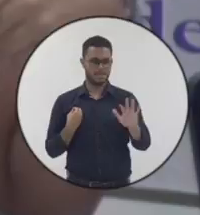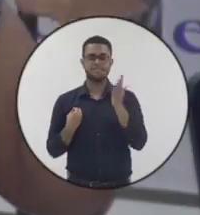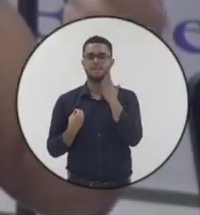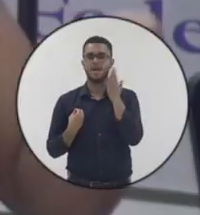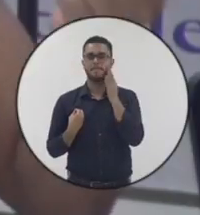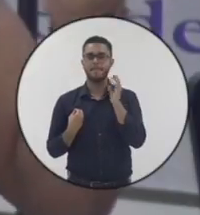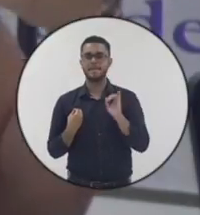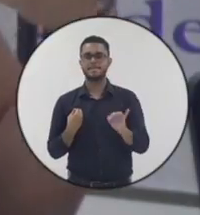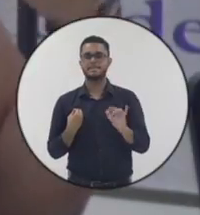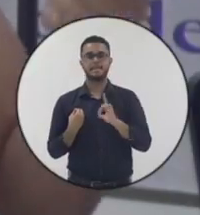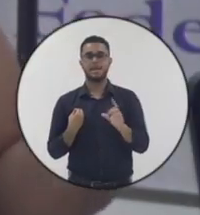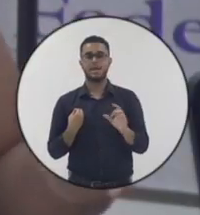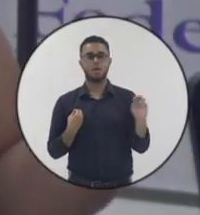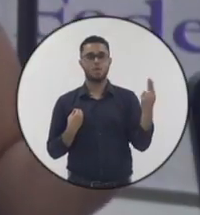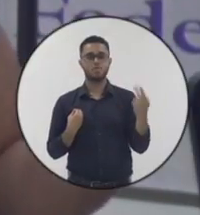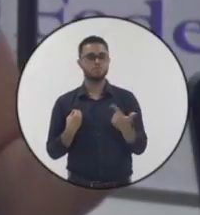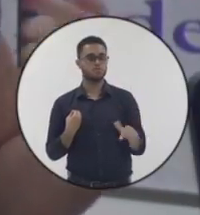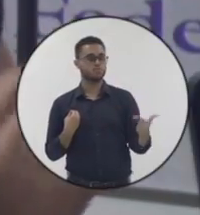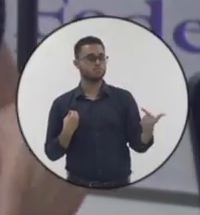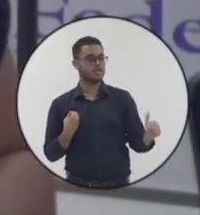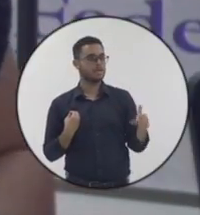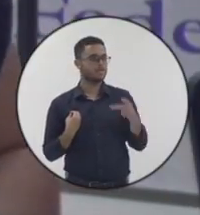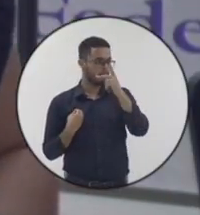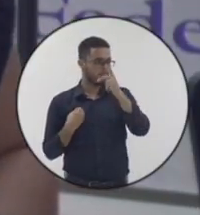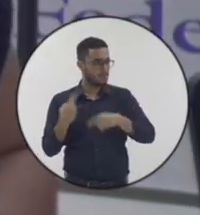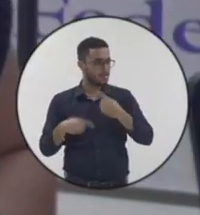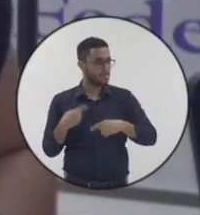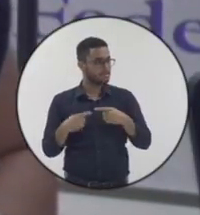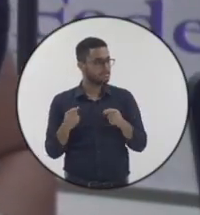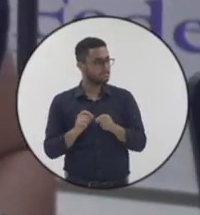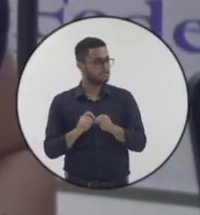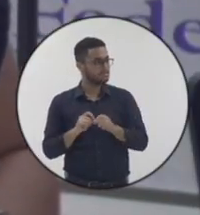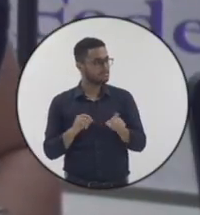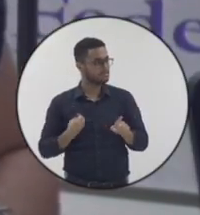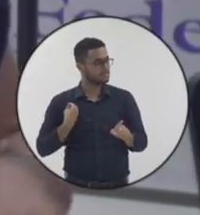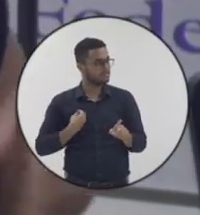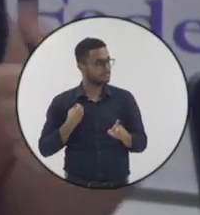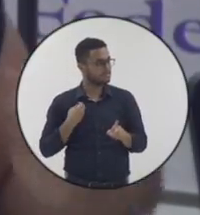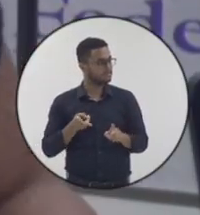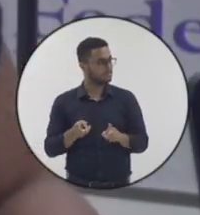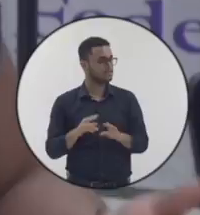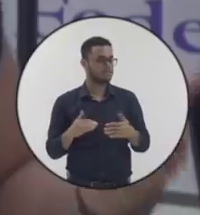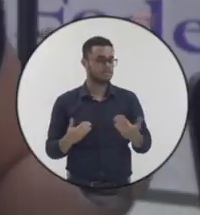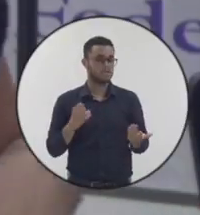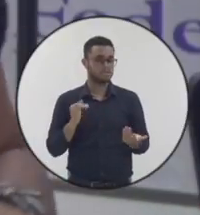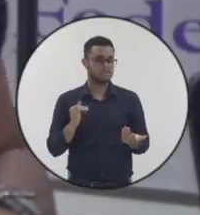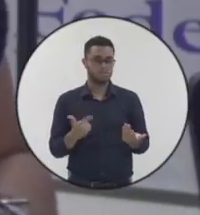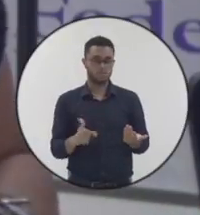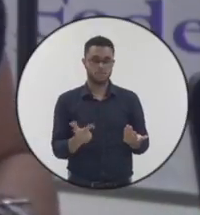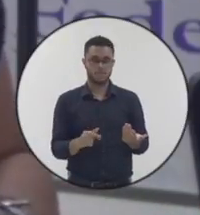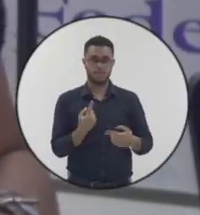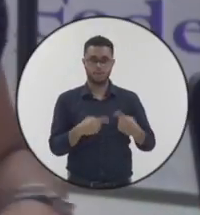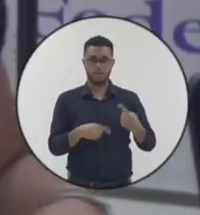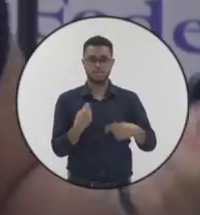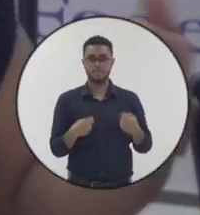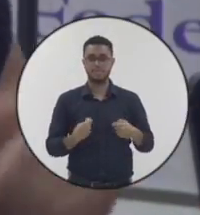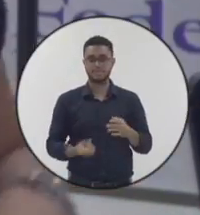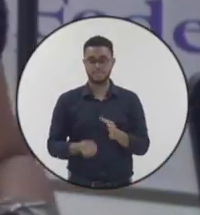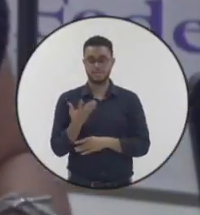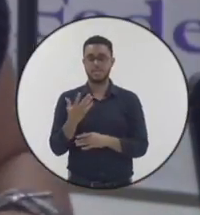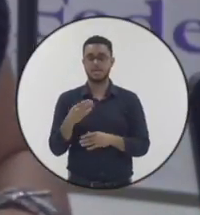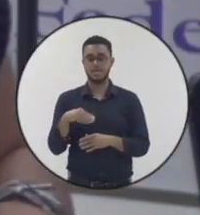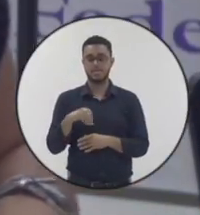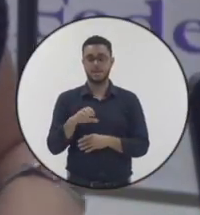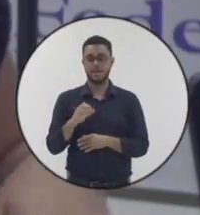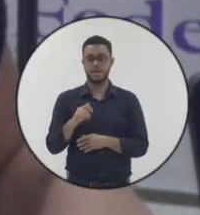se eu tenho ou não uma política para fazer com que essa vida continue existindo. Então, se eu não tenho a política, eu tenho que criar mecanismos. E, se